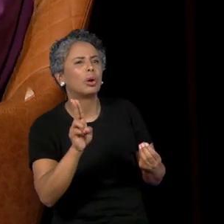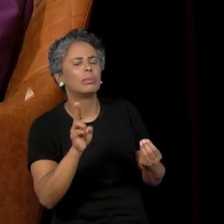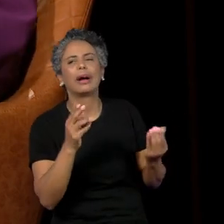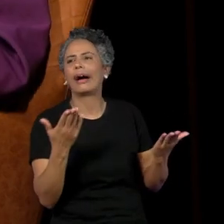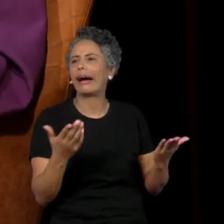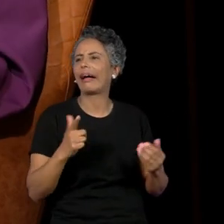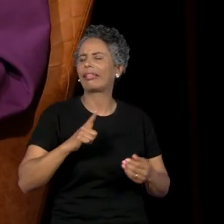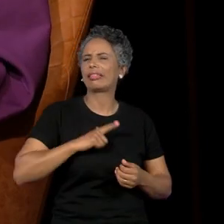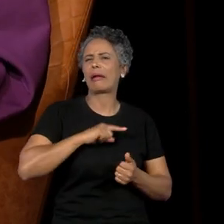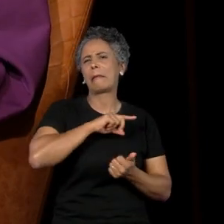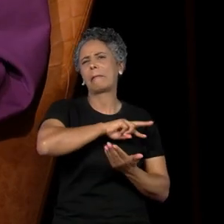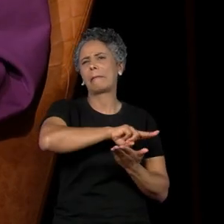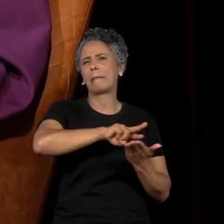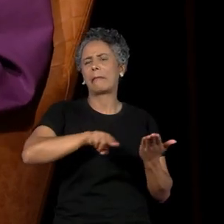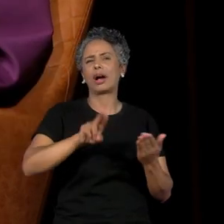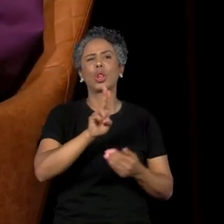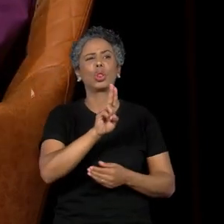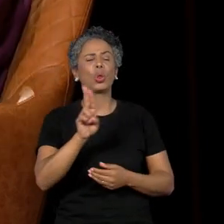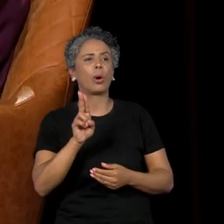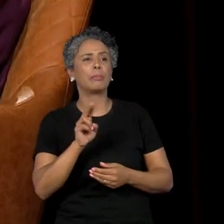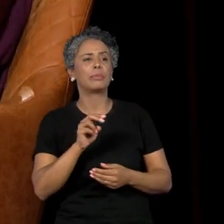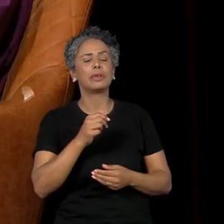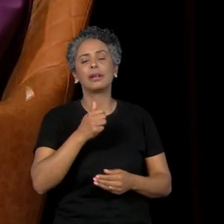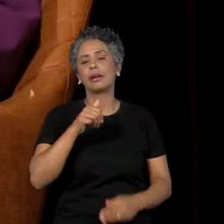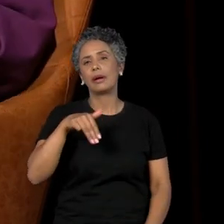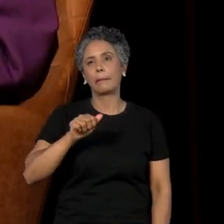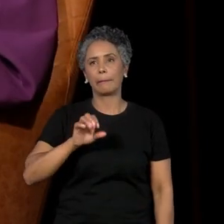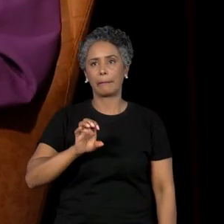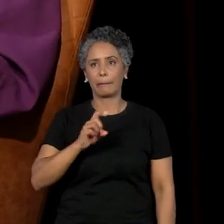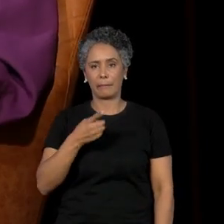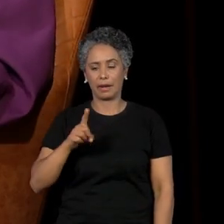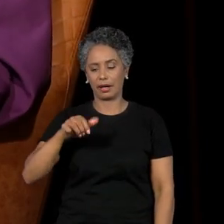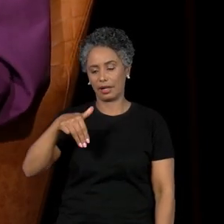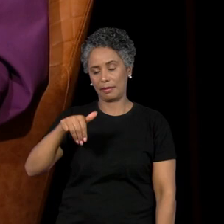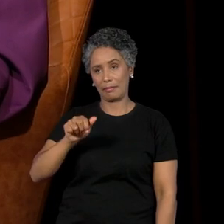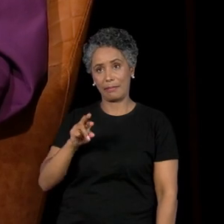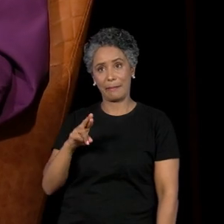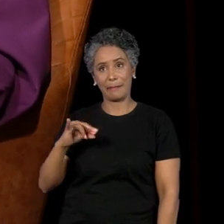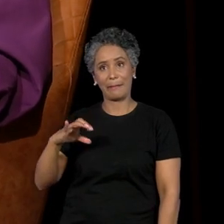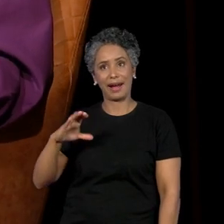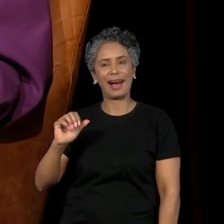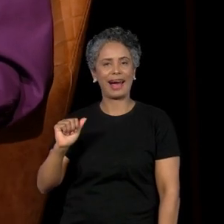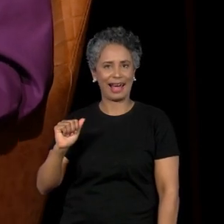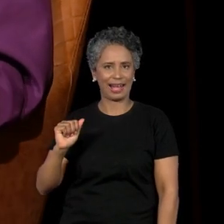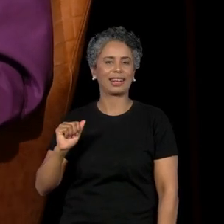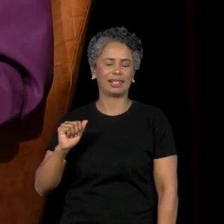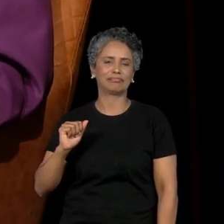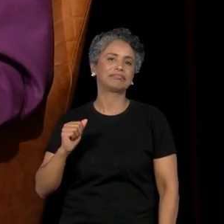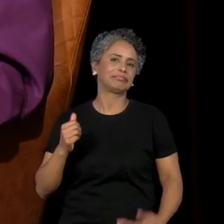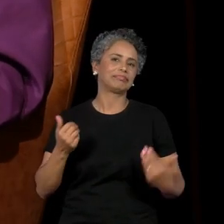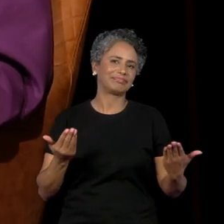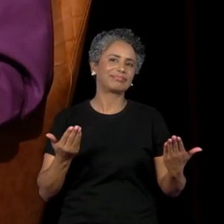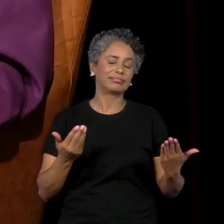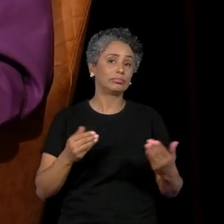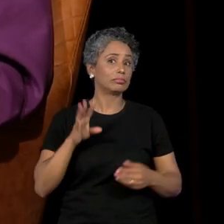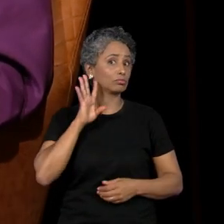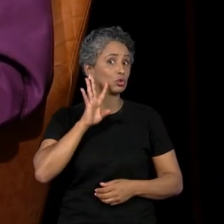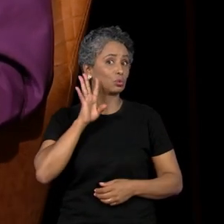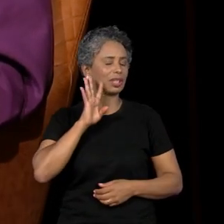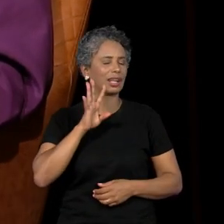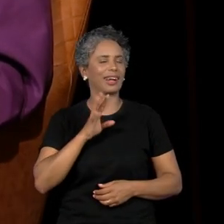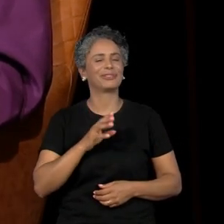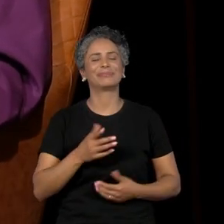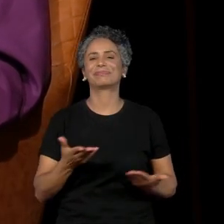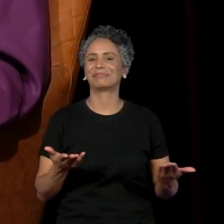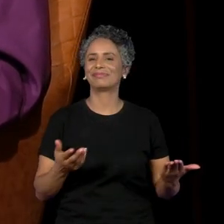mãe Marika, e assim, mãe Marika, mãe Marika. O tempo inteiro, chamando ela de mãe